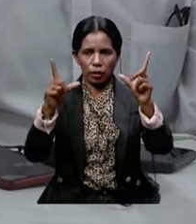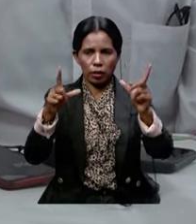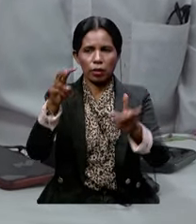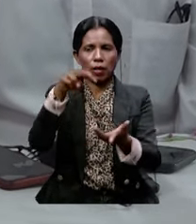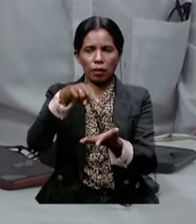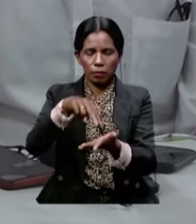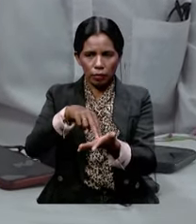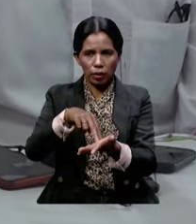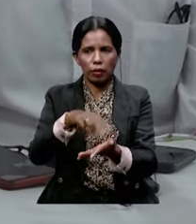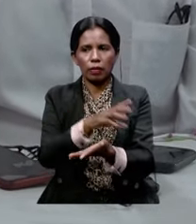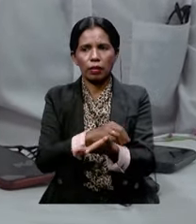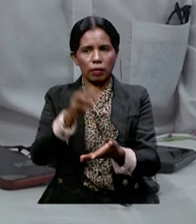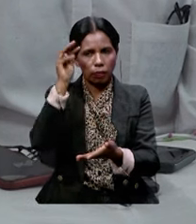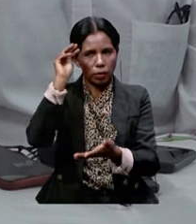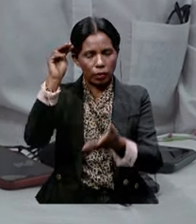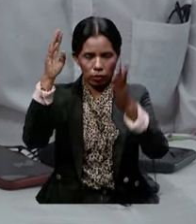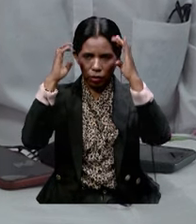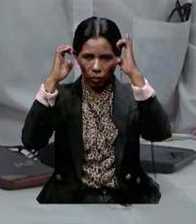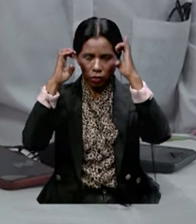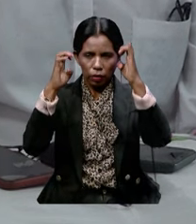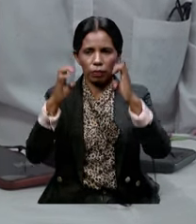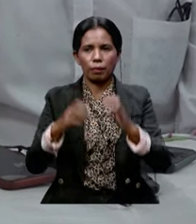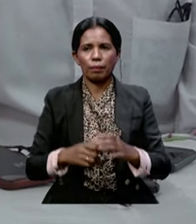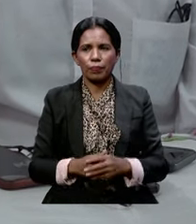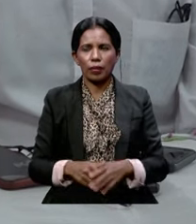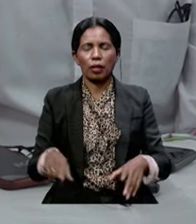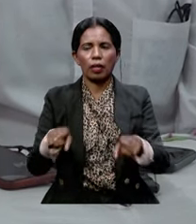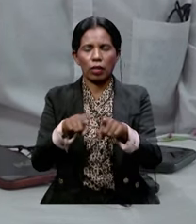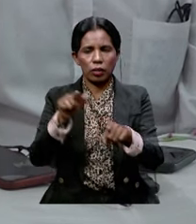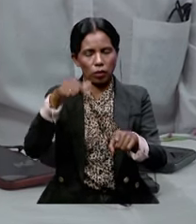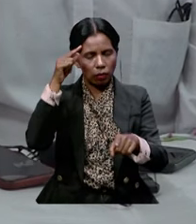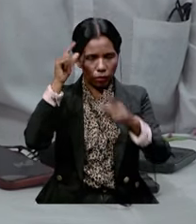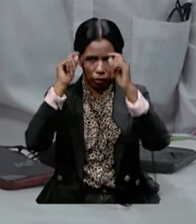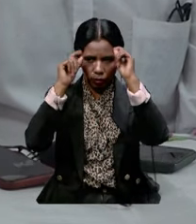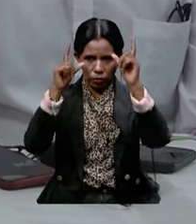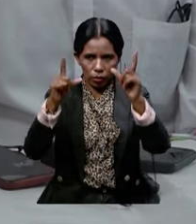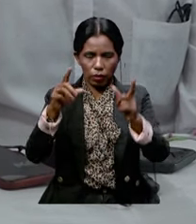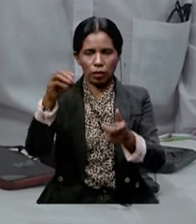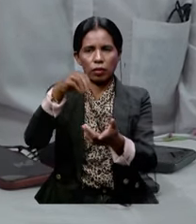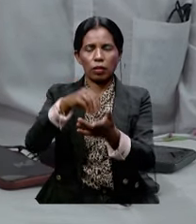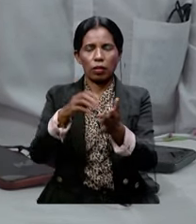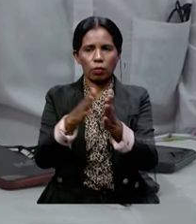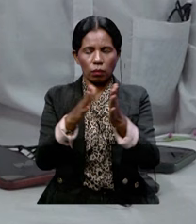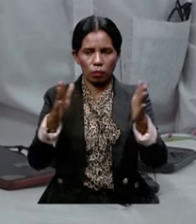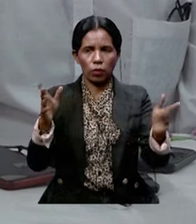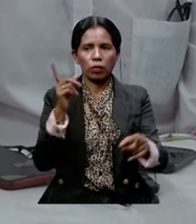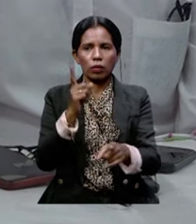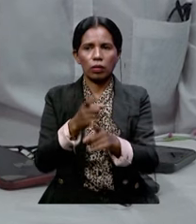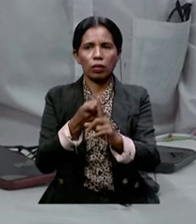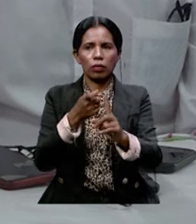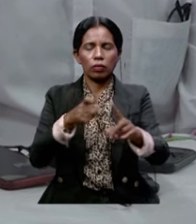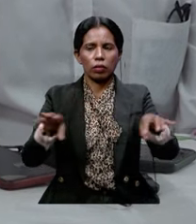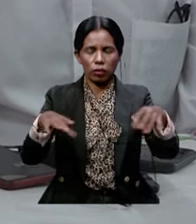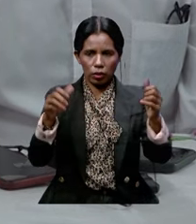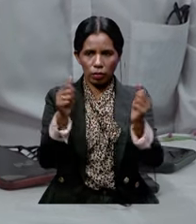Hamrik, Ministério da Educação, nesse governo Timor-Leste, investe bote tebes, lius e